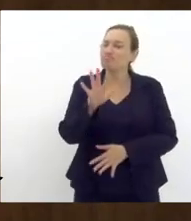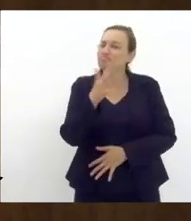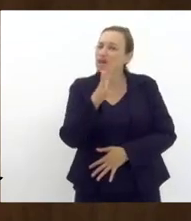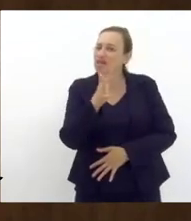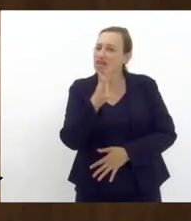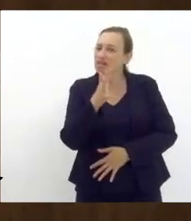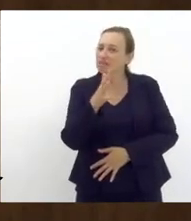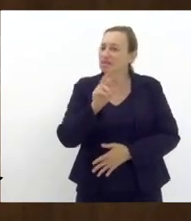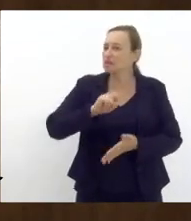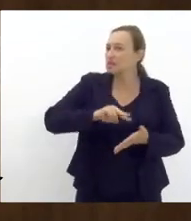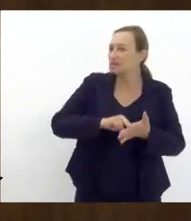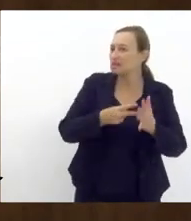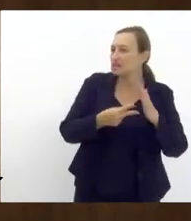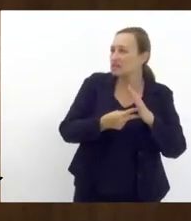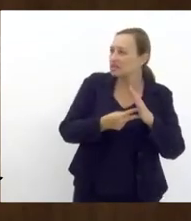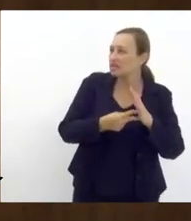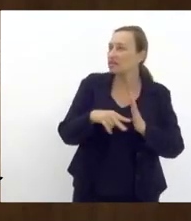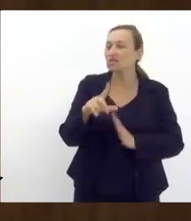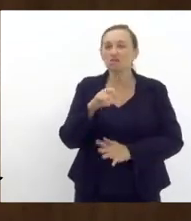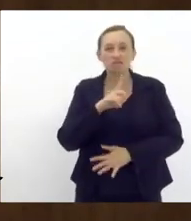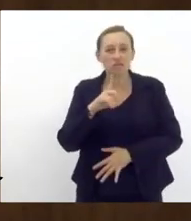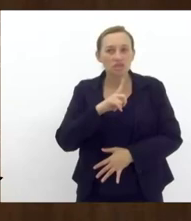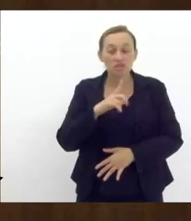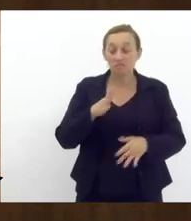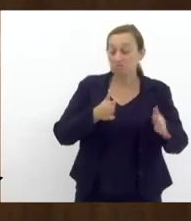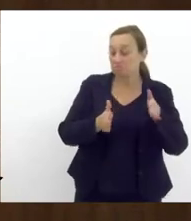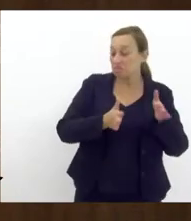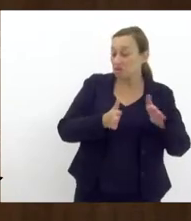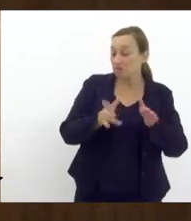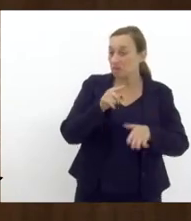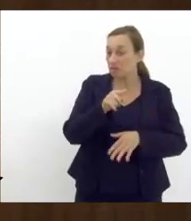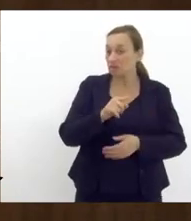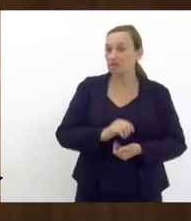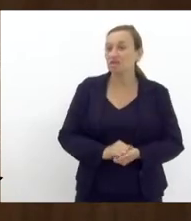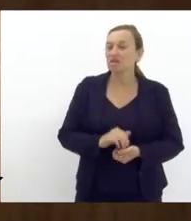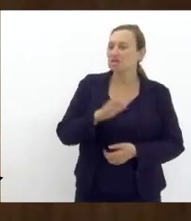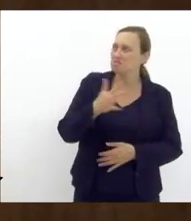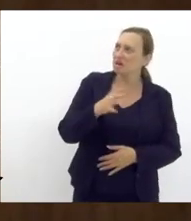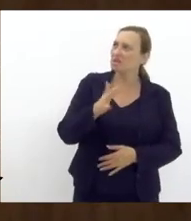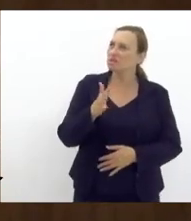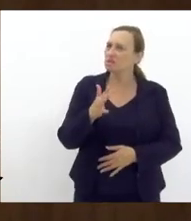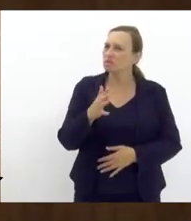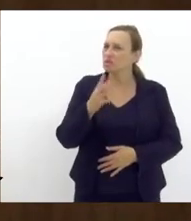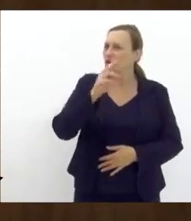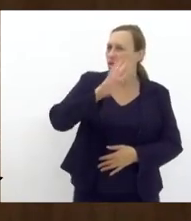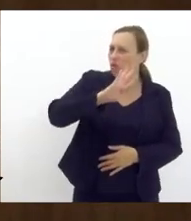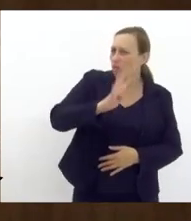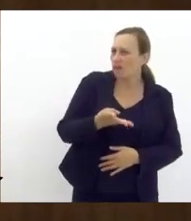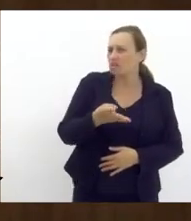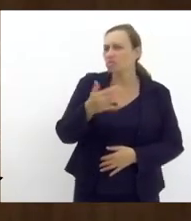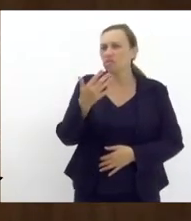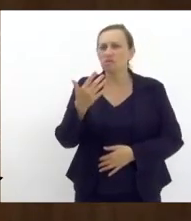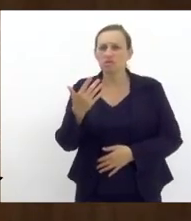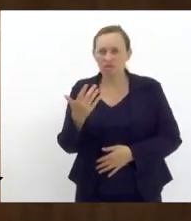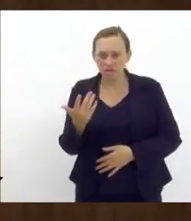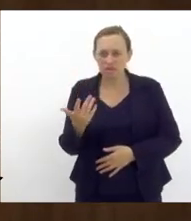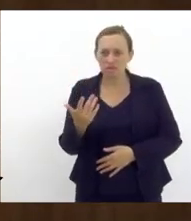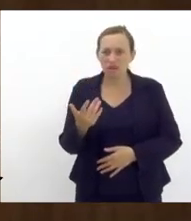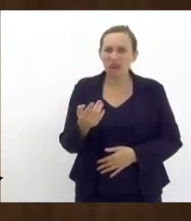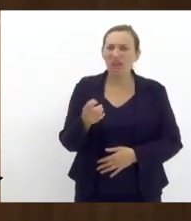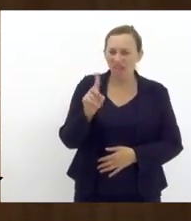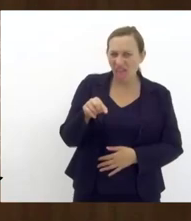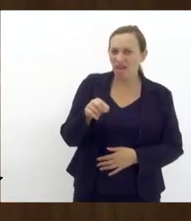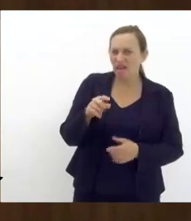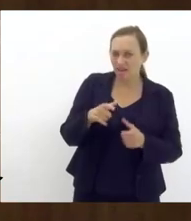significa que ainda tínhamos naquele período mais ou menos 4 milhões e alguma coisa é muito